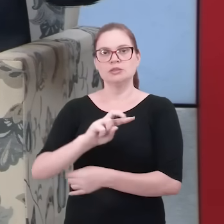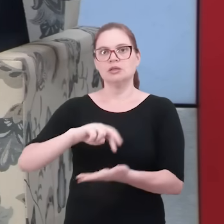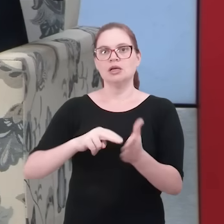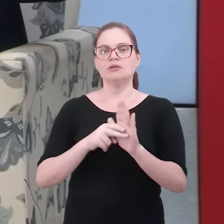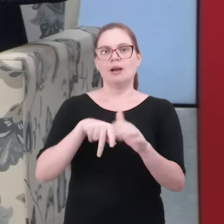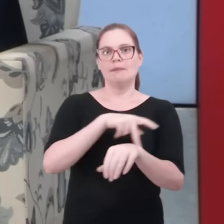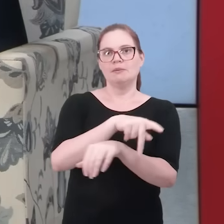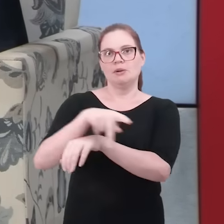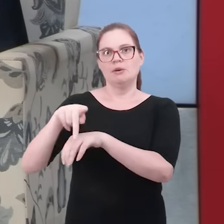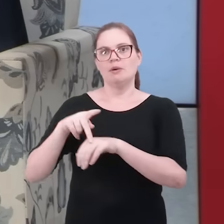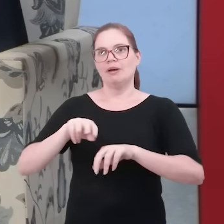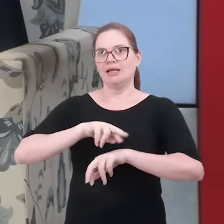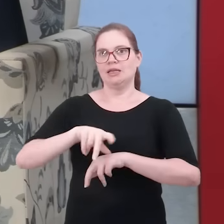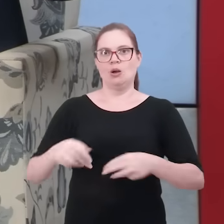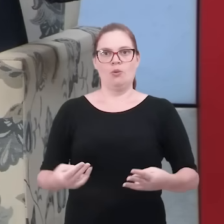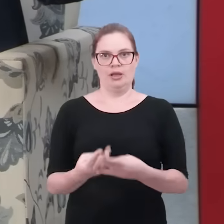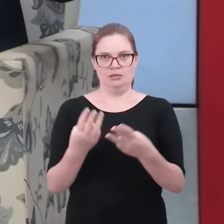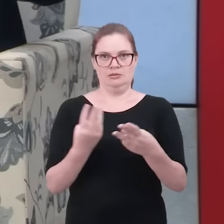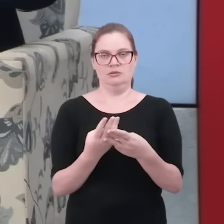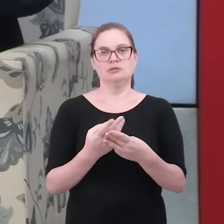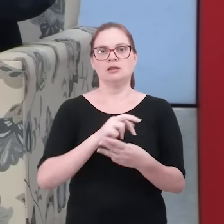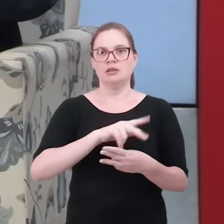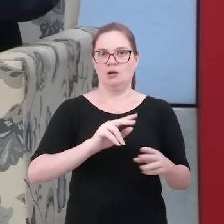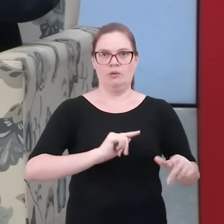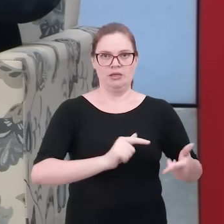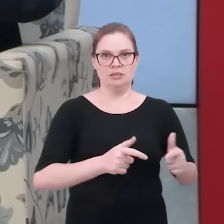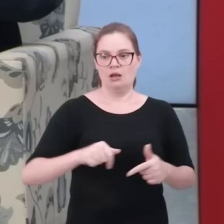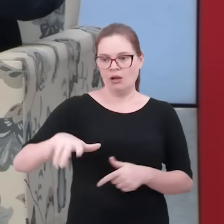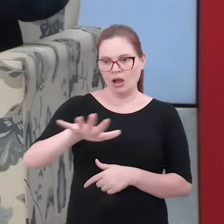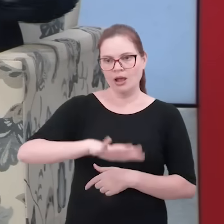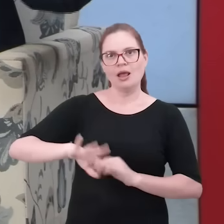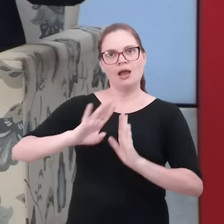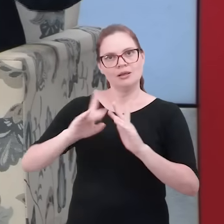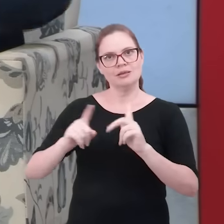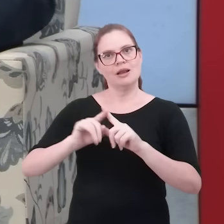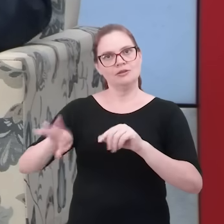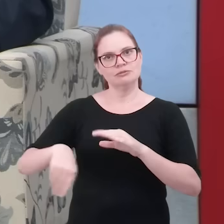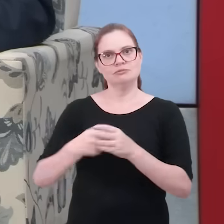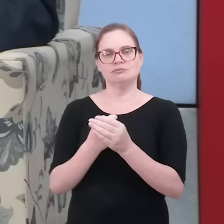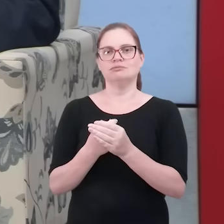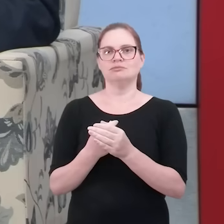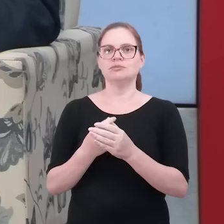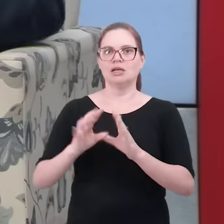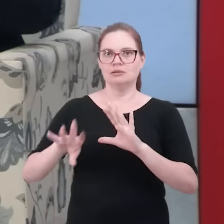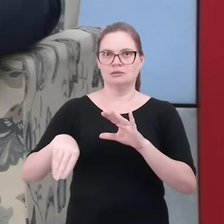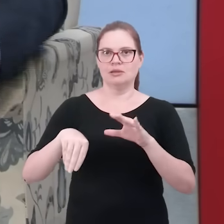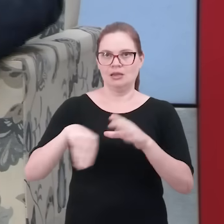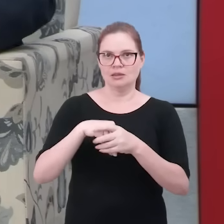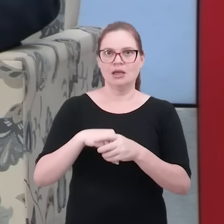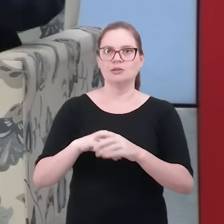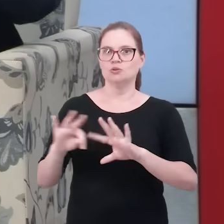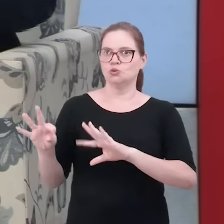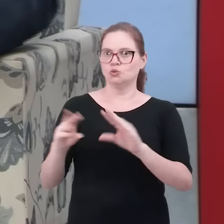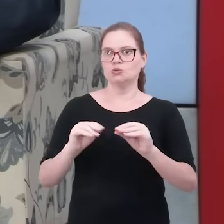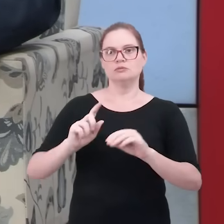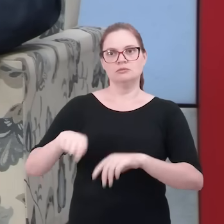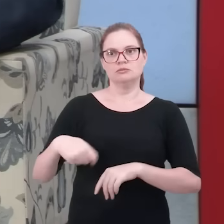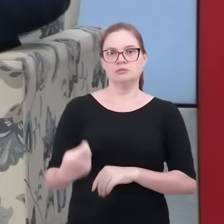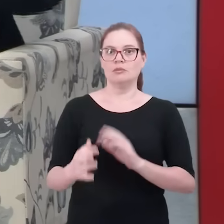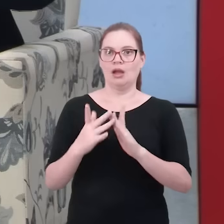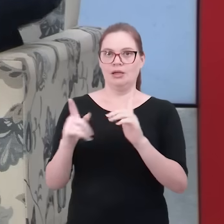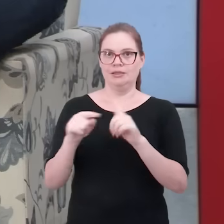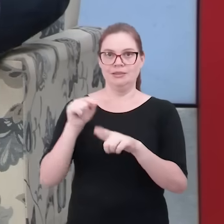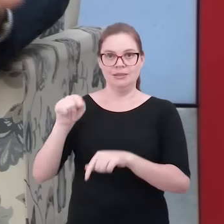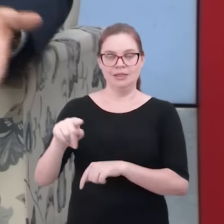Israel, e formou com elas a igreja. A igreja é formada por todas as nações do mundo, inclusive, em primeiro